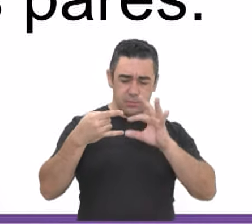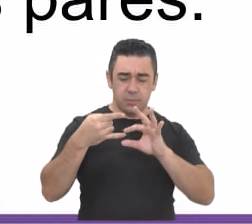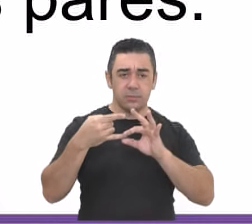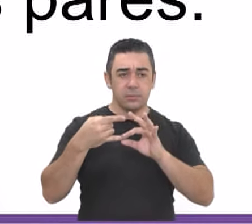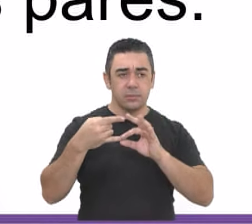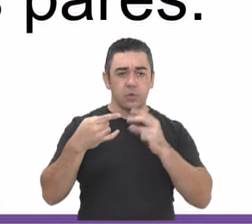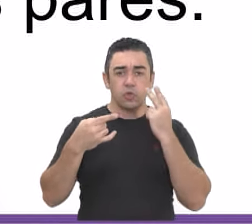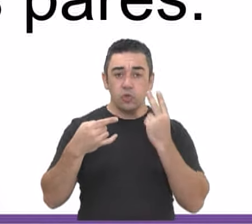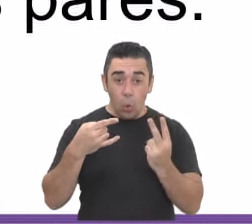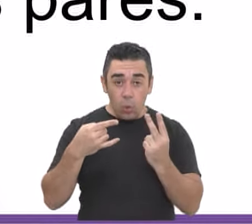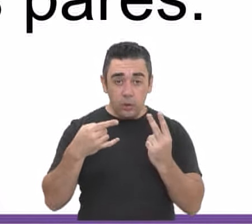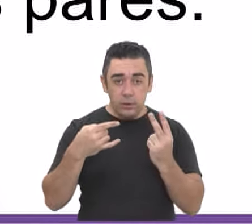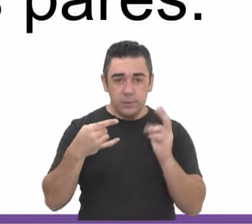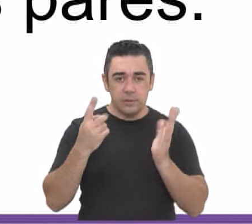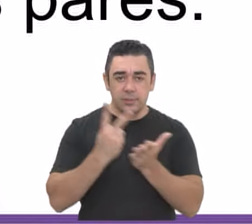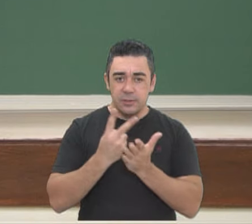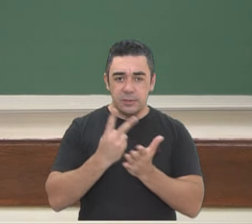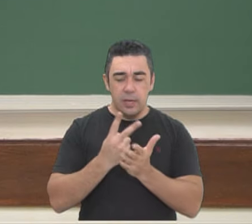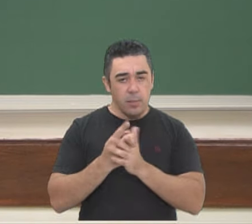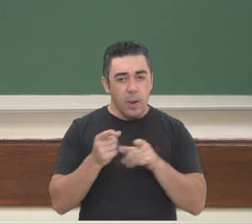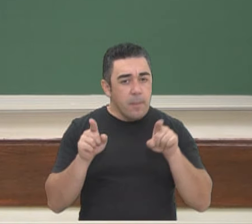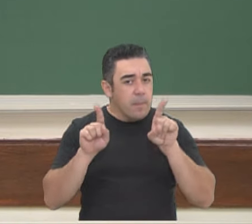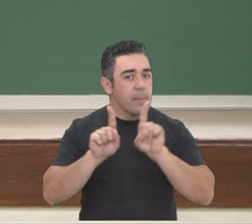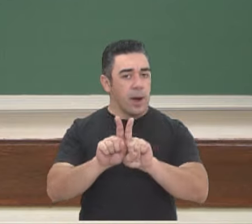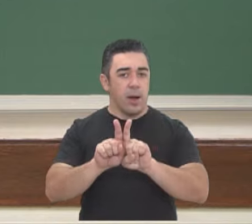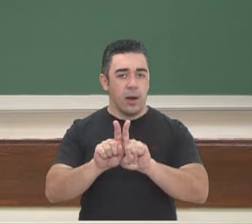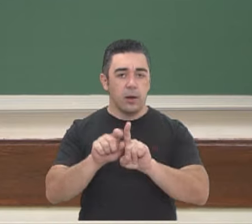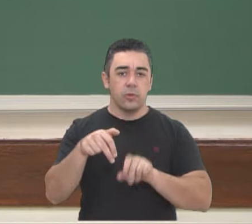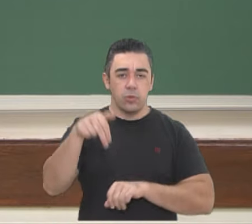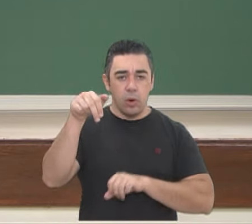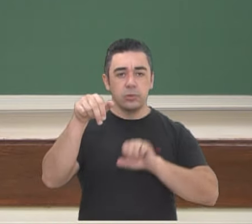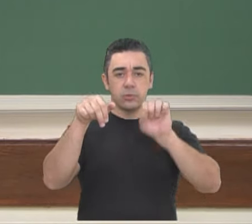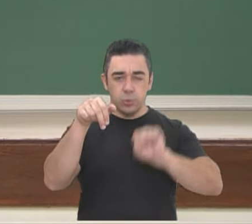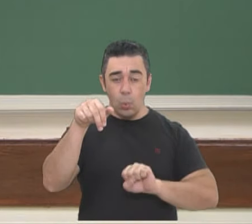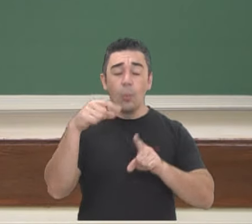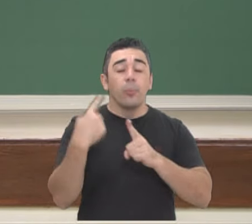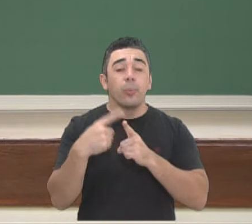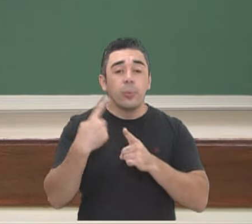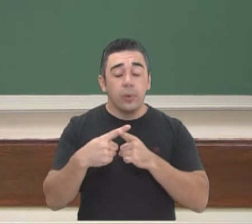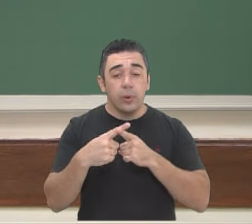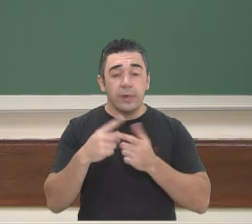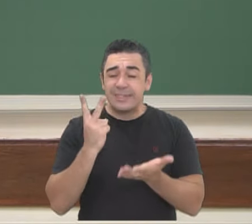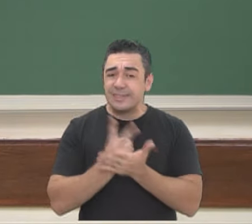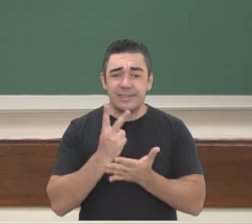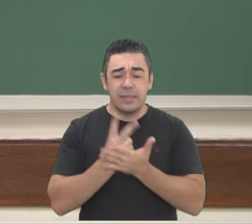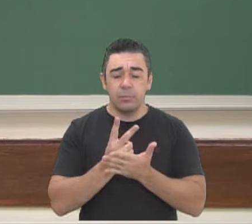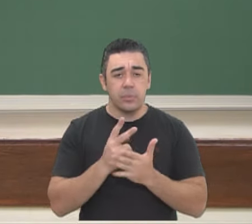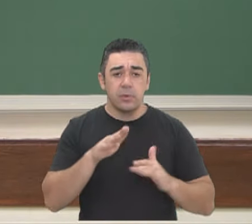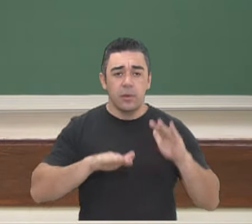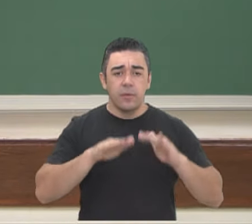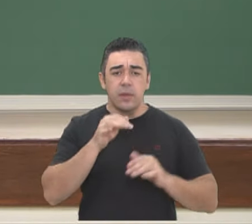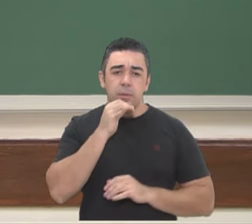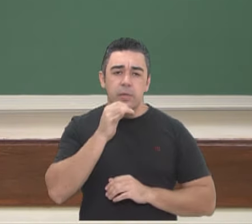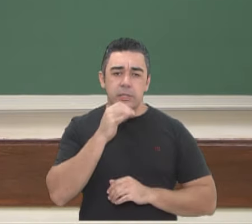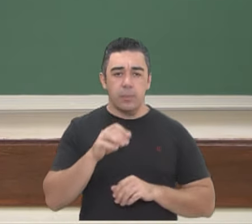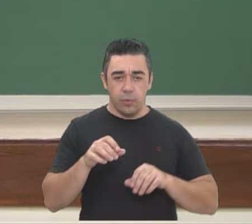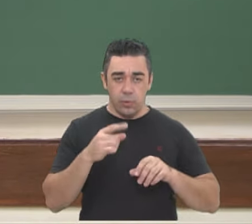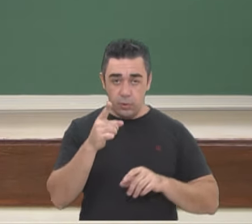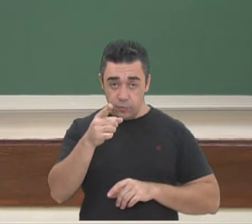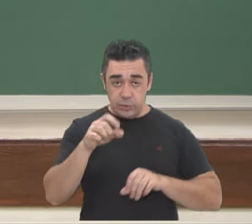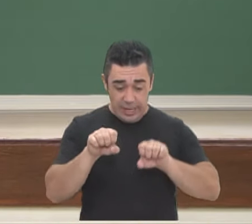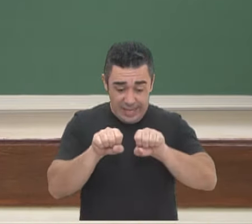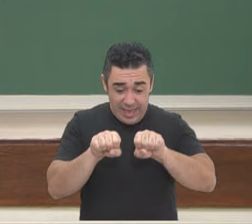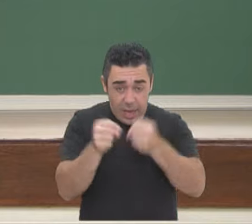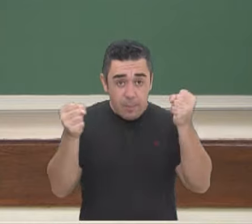eles existem então aos pares por quê porque sempre por mais que você corte o